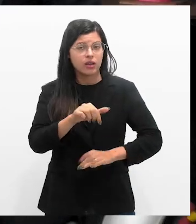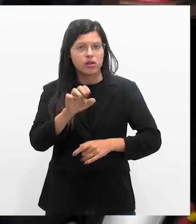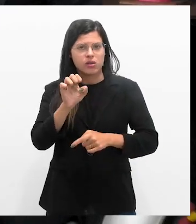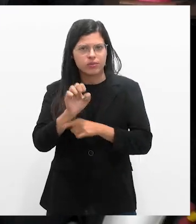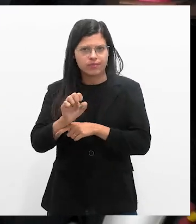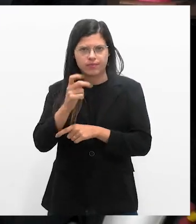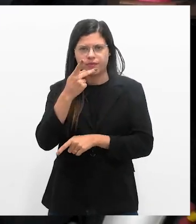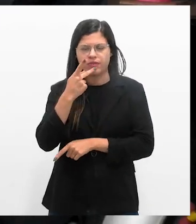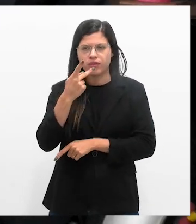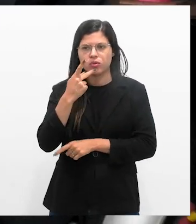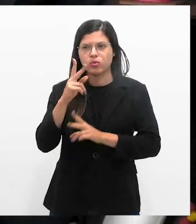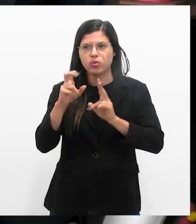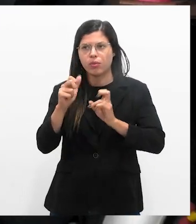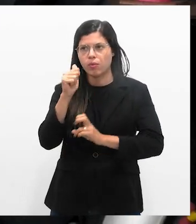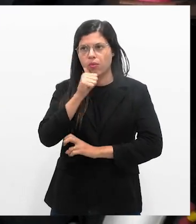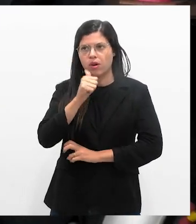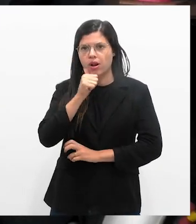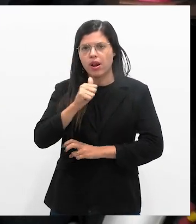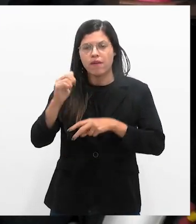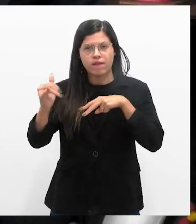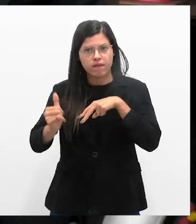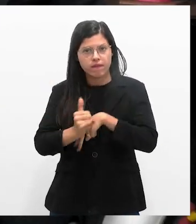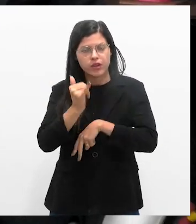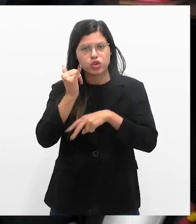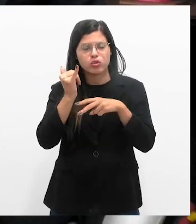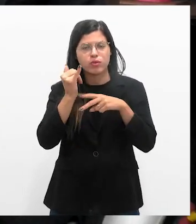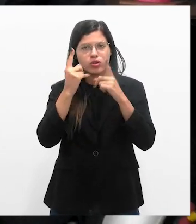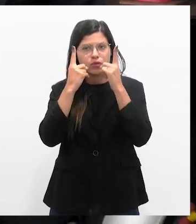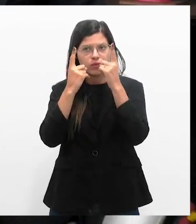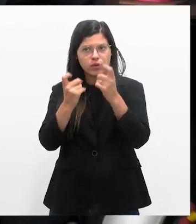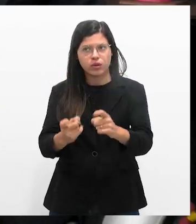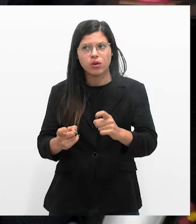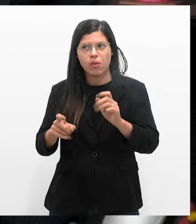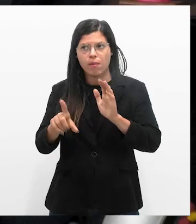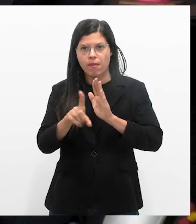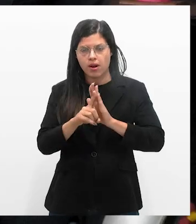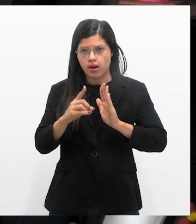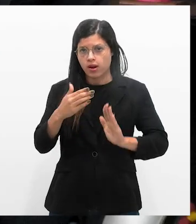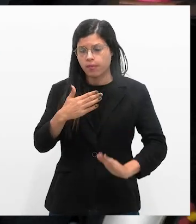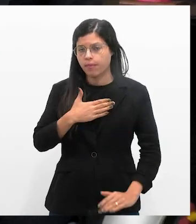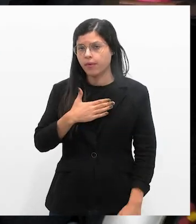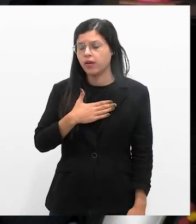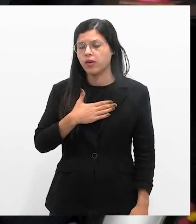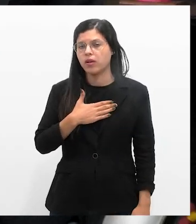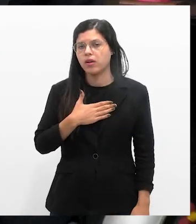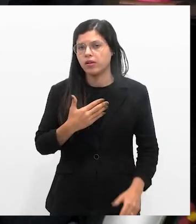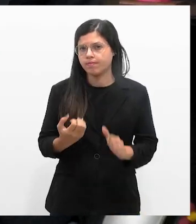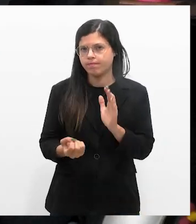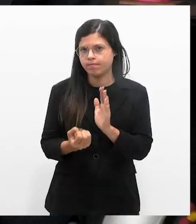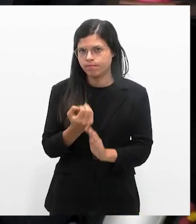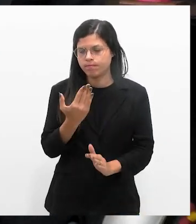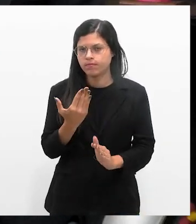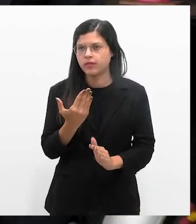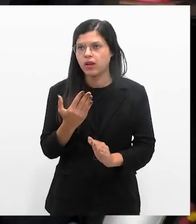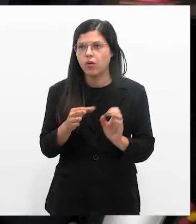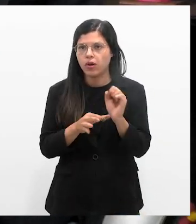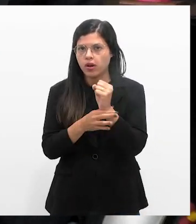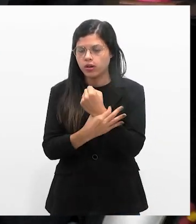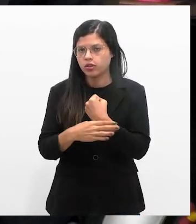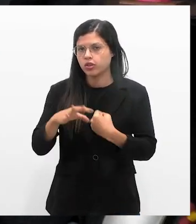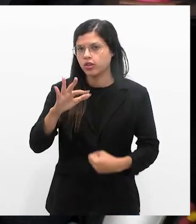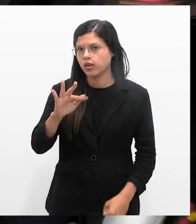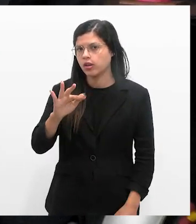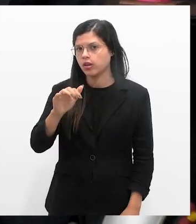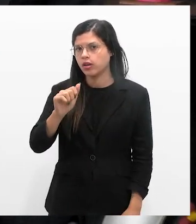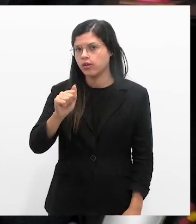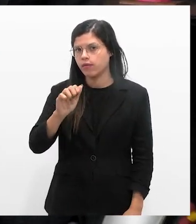gente falando muito, né, das mulheres que são vítimas de violência, através de uma lei que é de minha autoria, né, eu garanti que